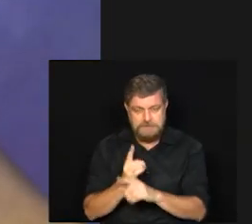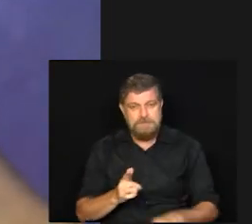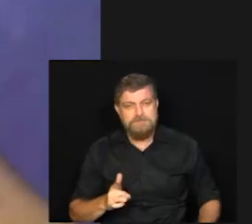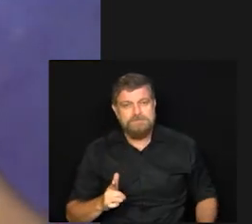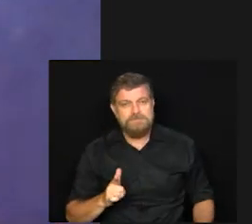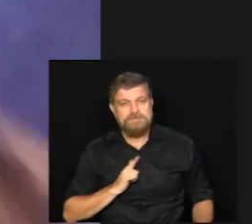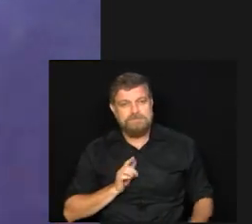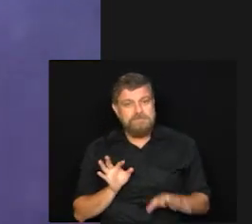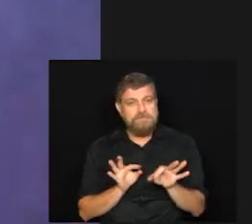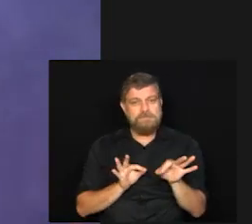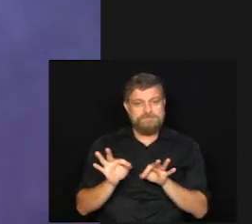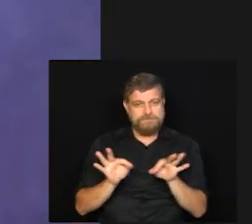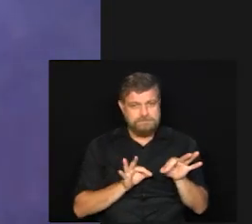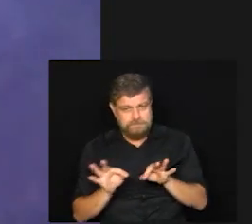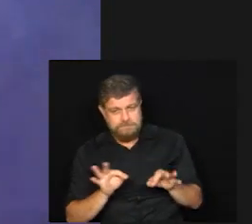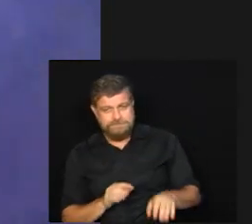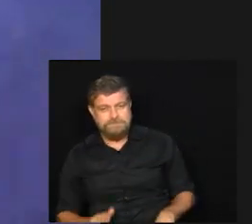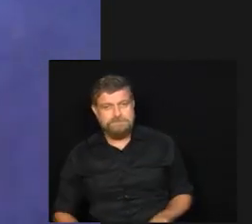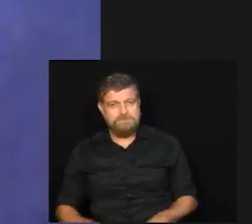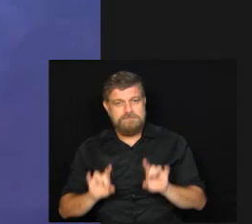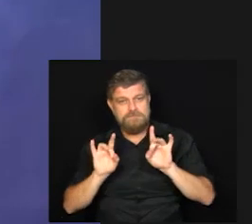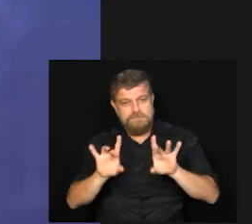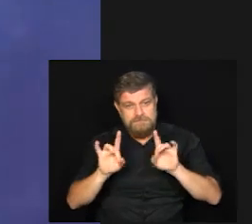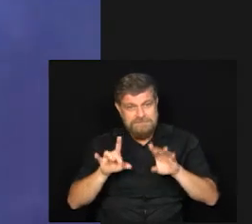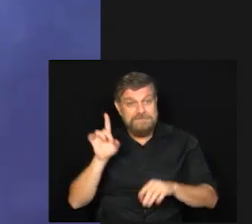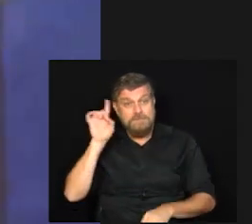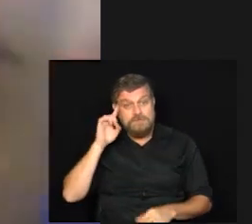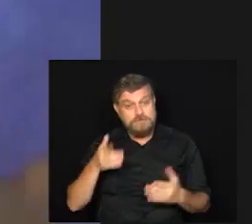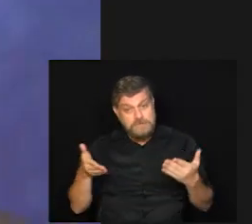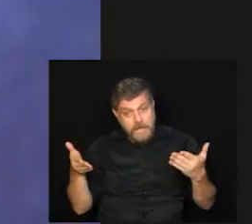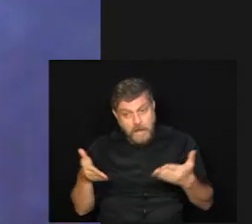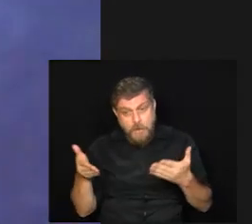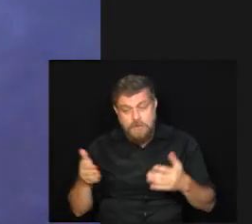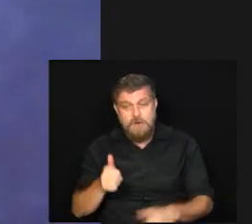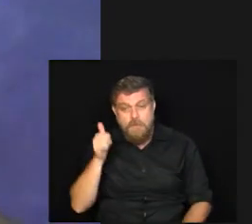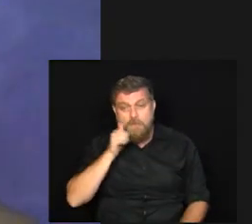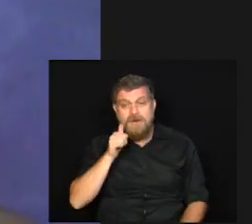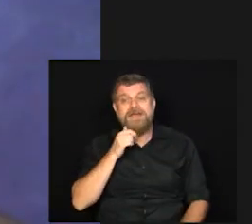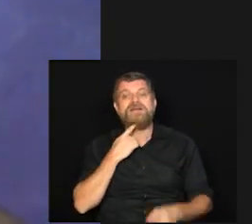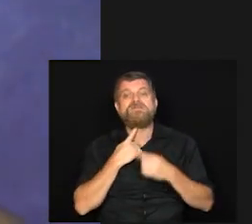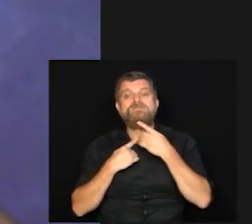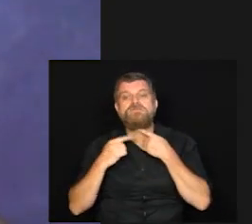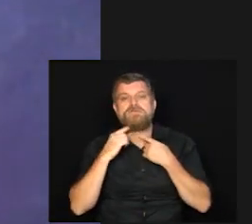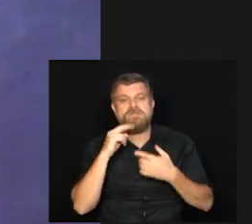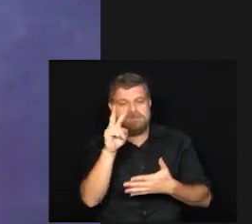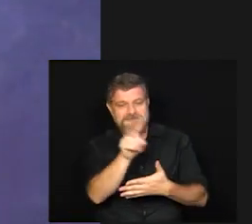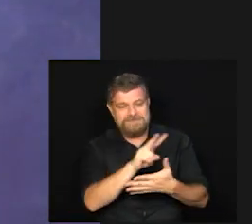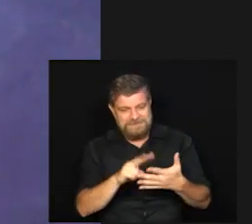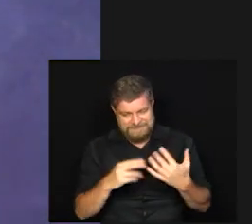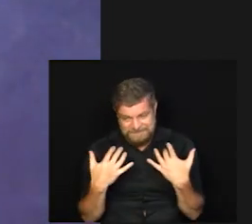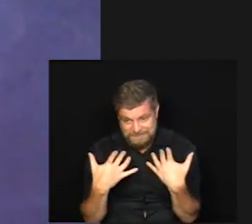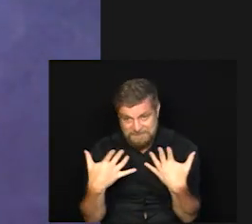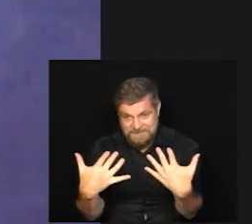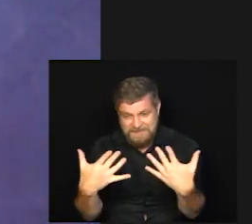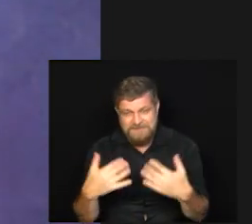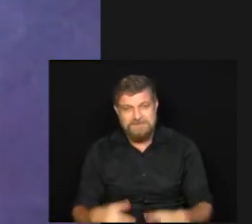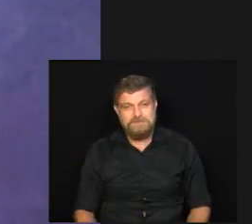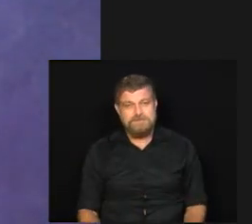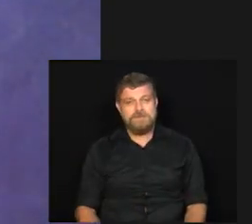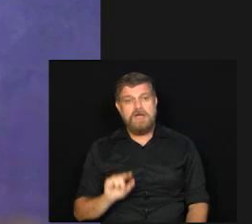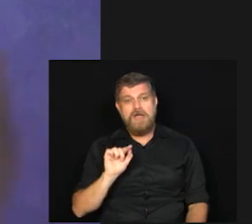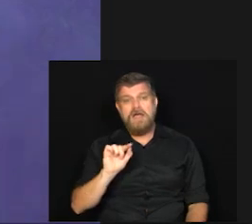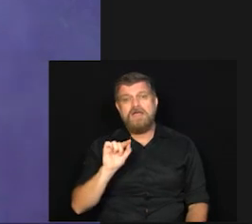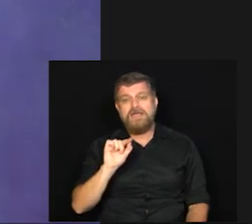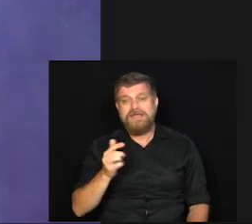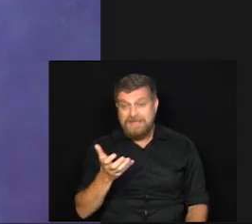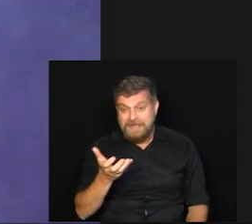eu preparei, né, algo especial para o dia de hoje, para as leitoras que estão aqui escutando a gente. Então,